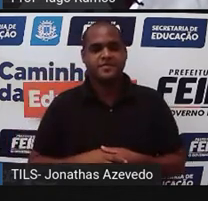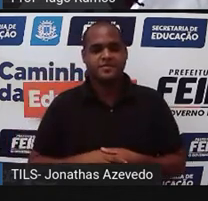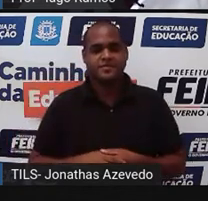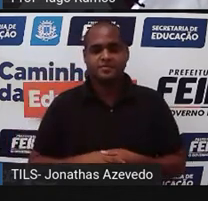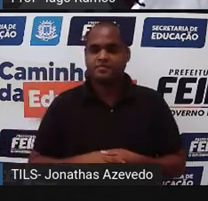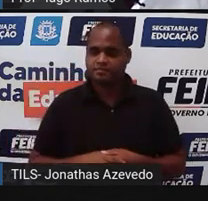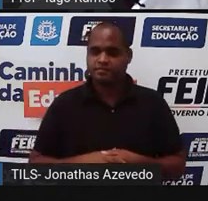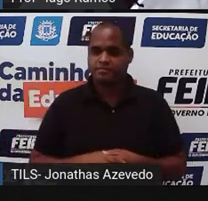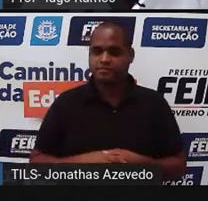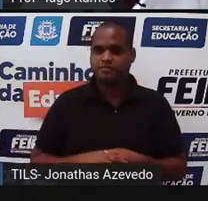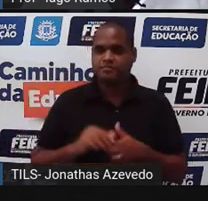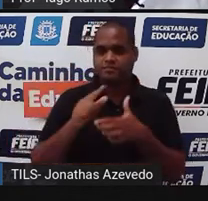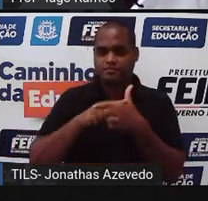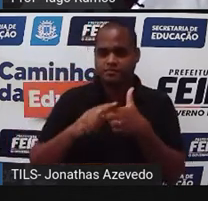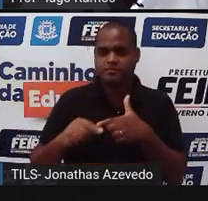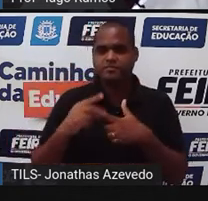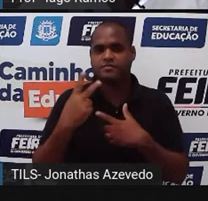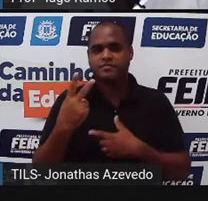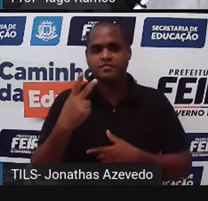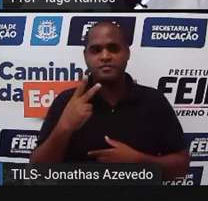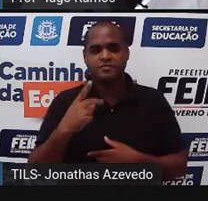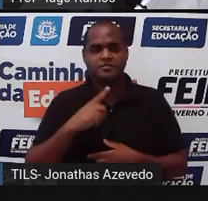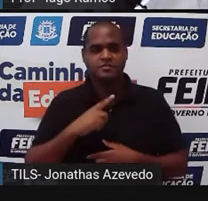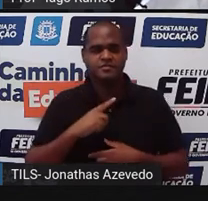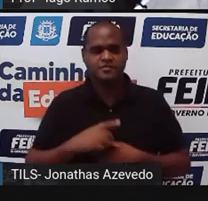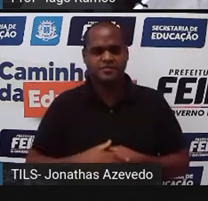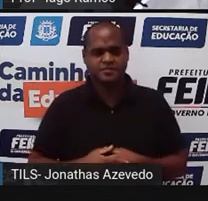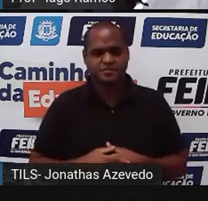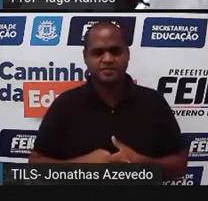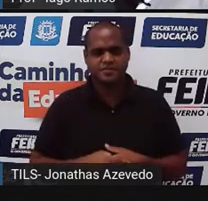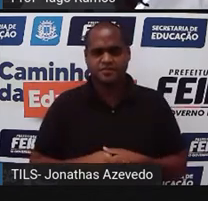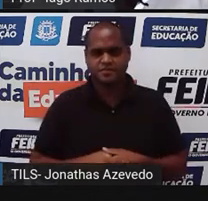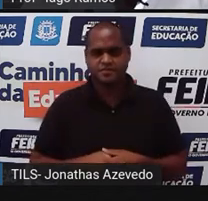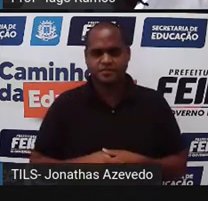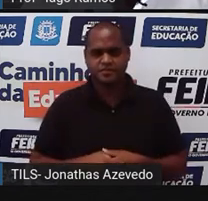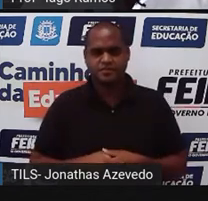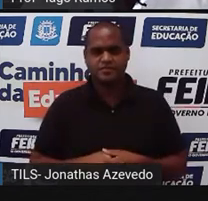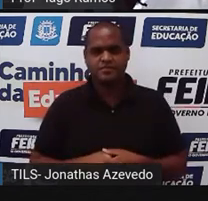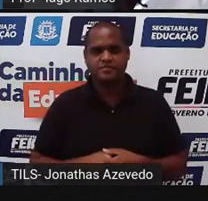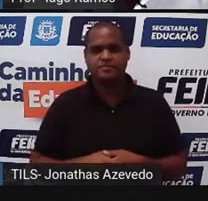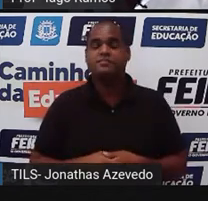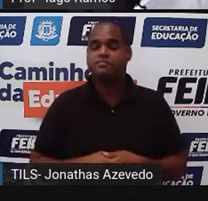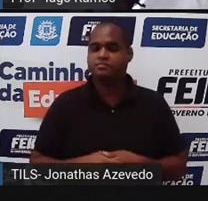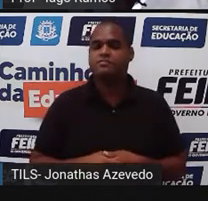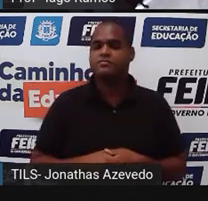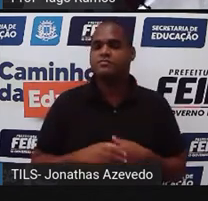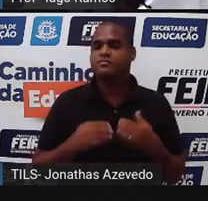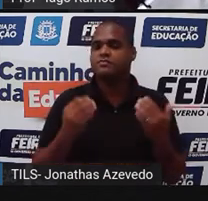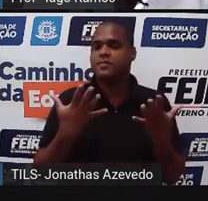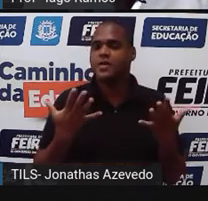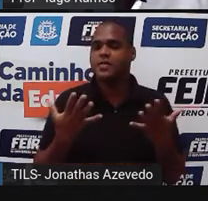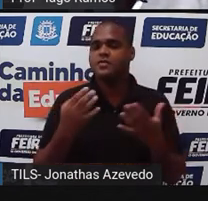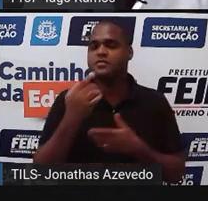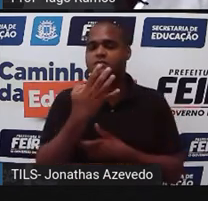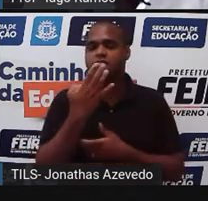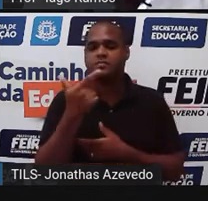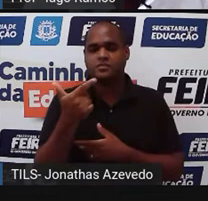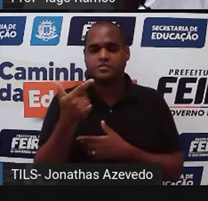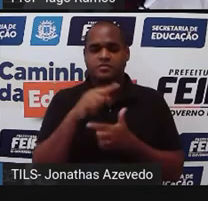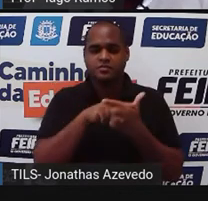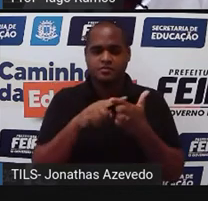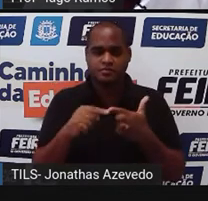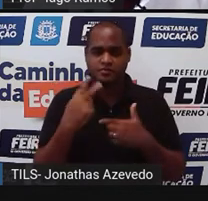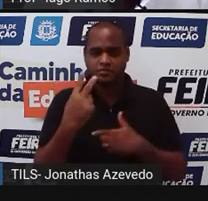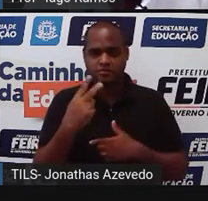é dividido por 2 e pronto agora é só fazer 42 dividido por dois